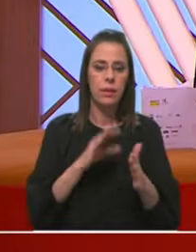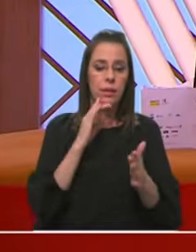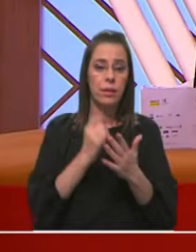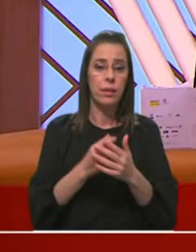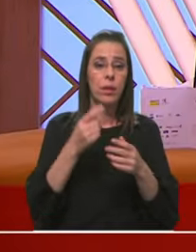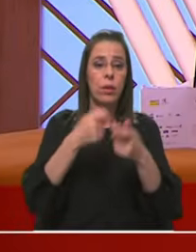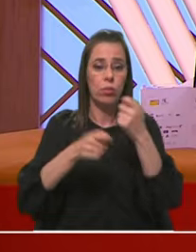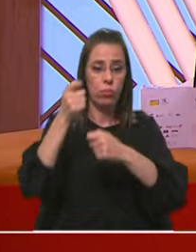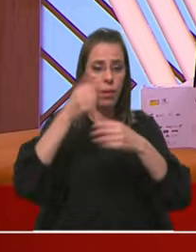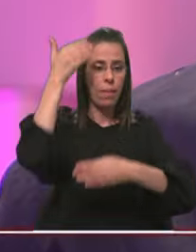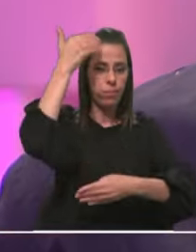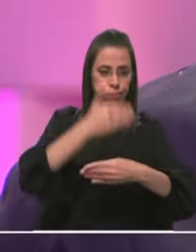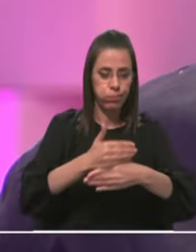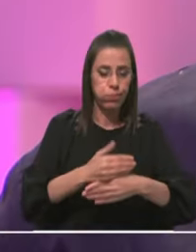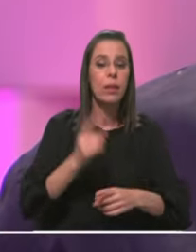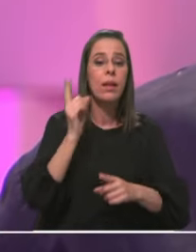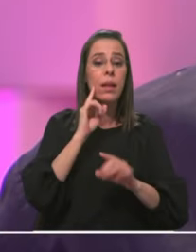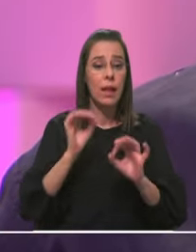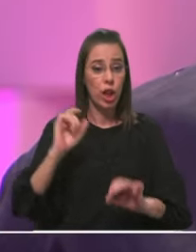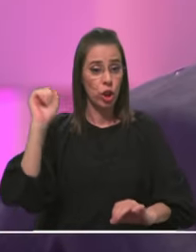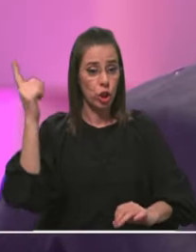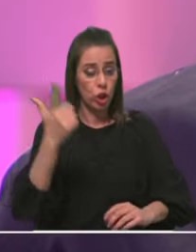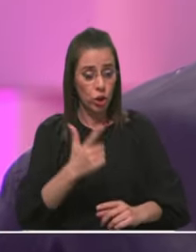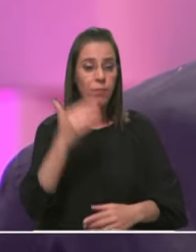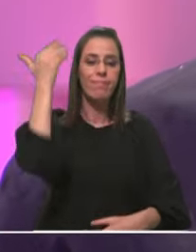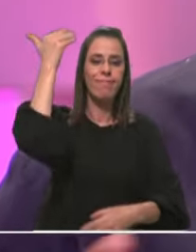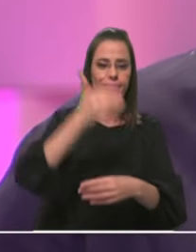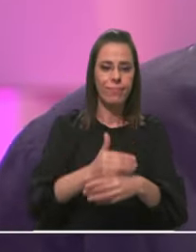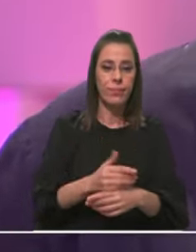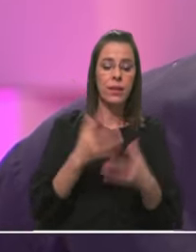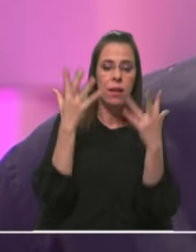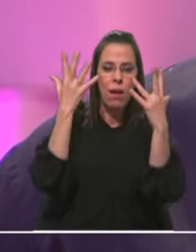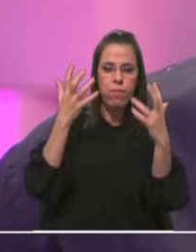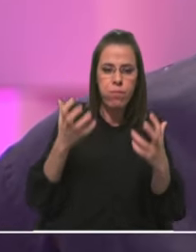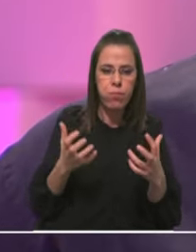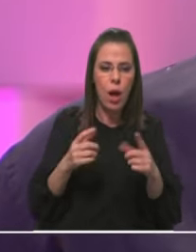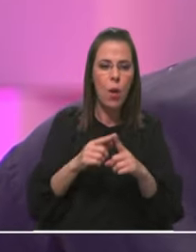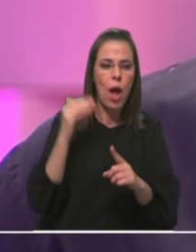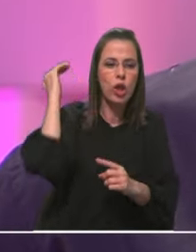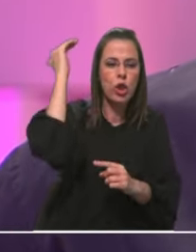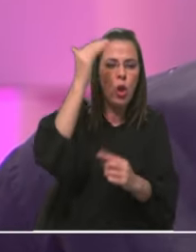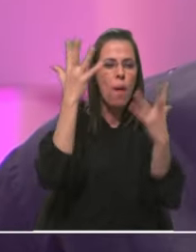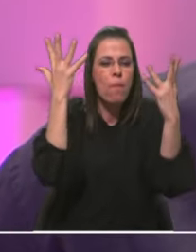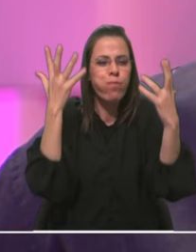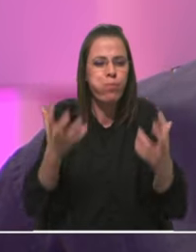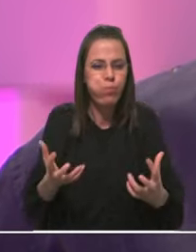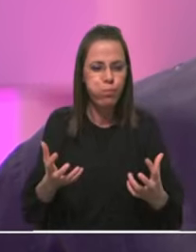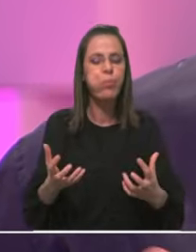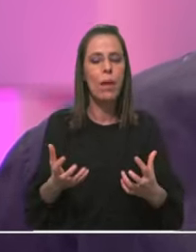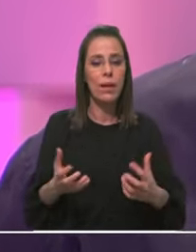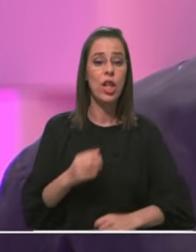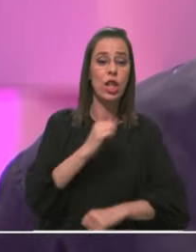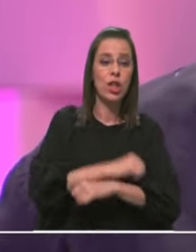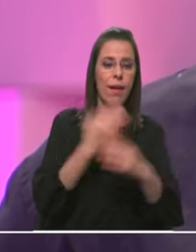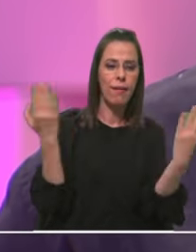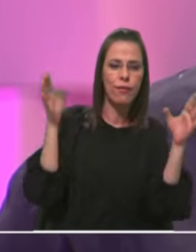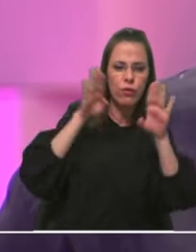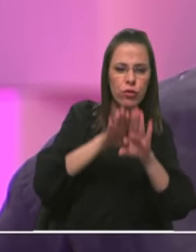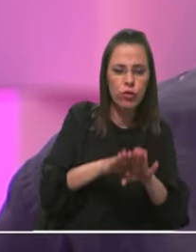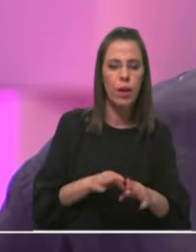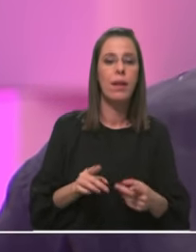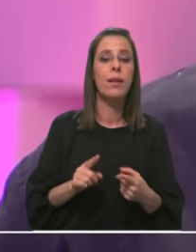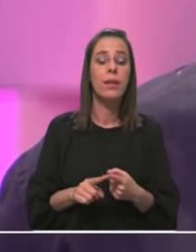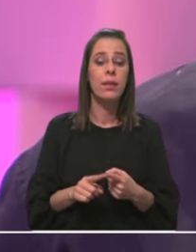as penas todas para baixo mesmo num dia pleno de sol e portanto essa penumbra que a sombra não é sombra sombra o as janelas fechadas